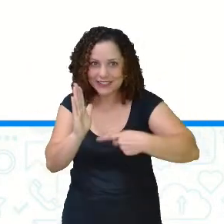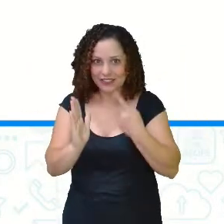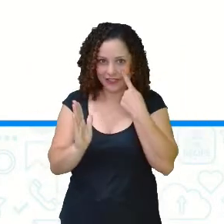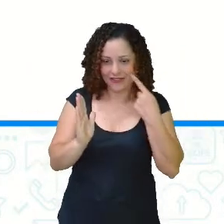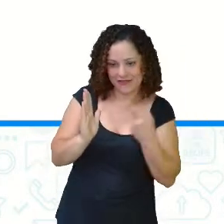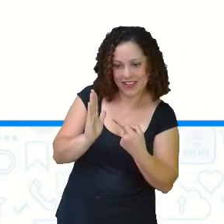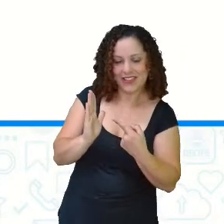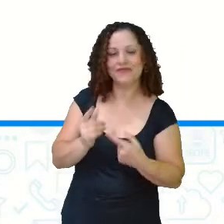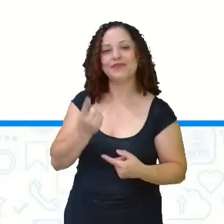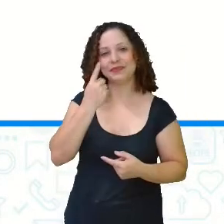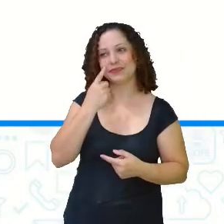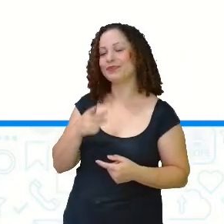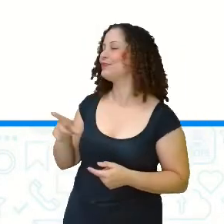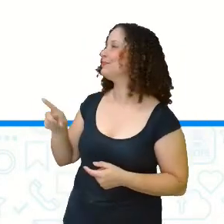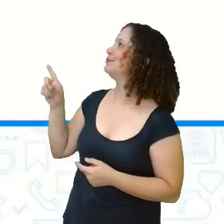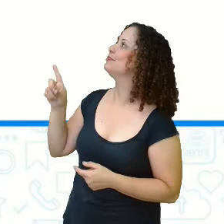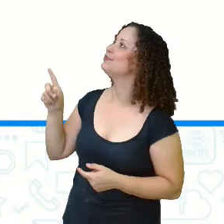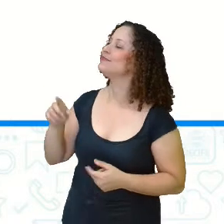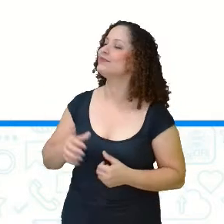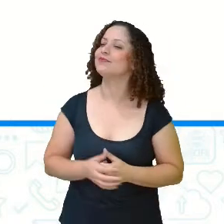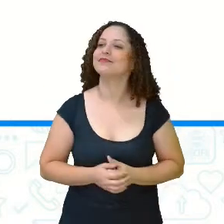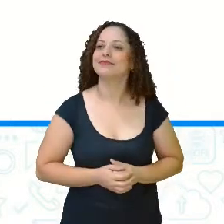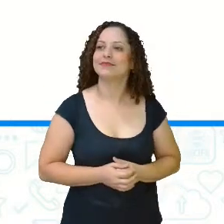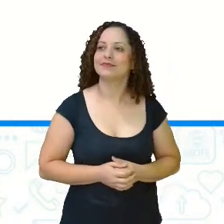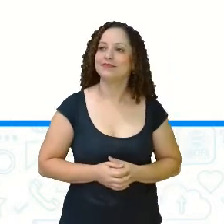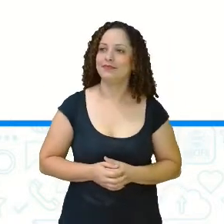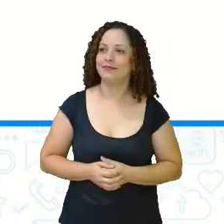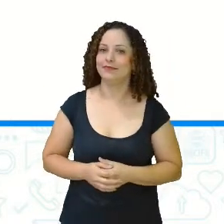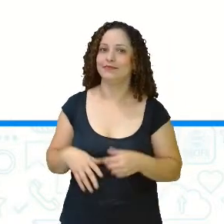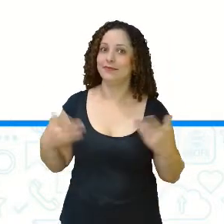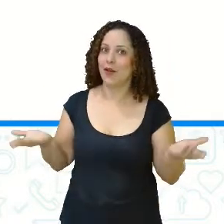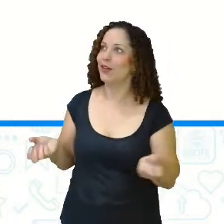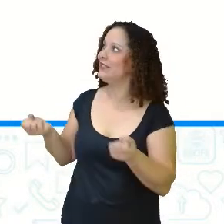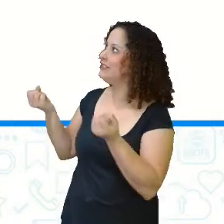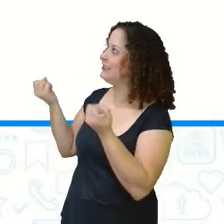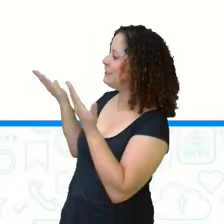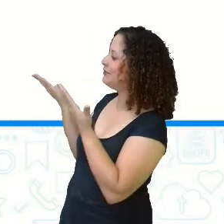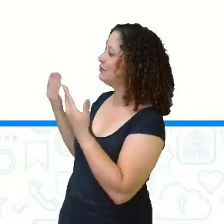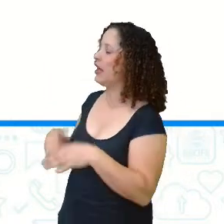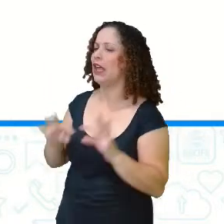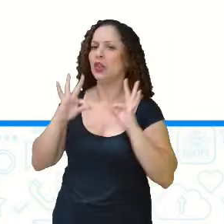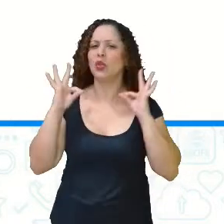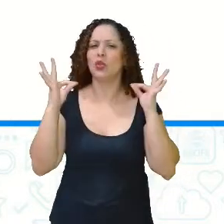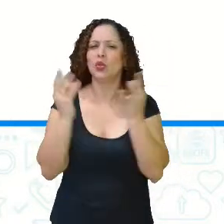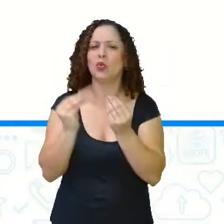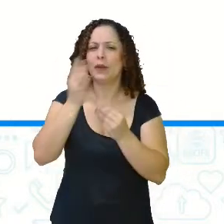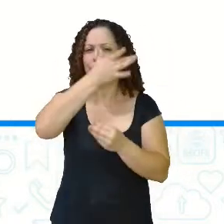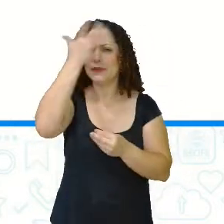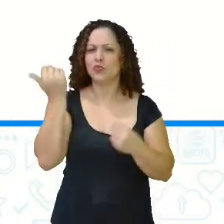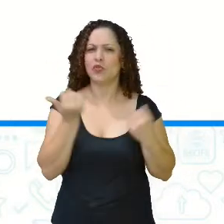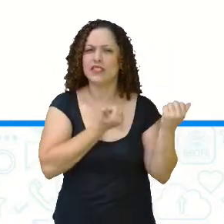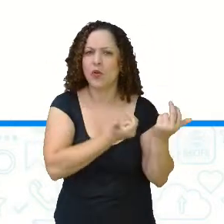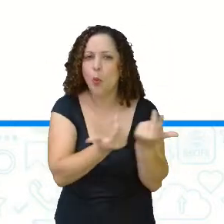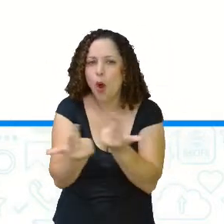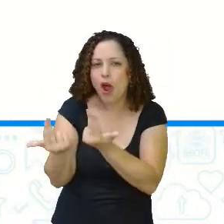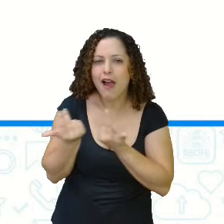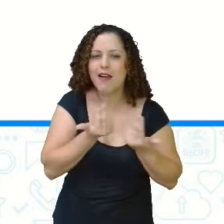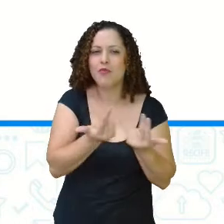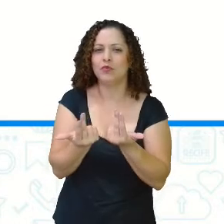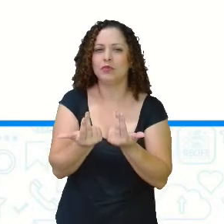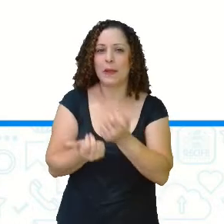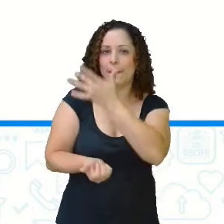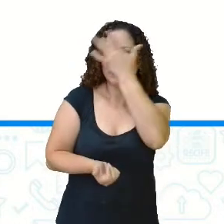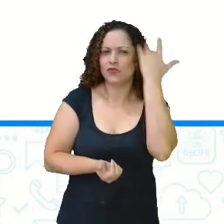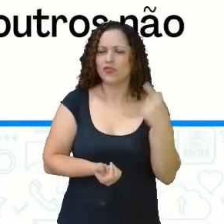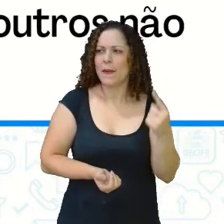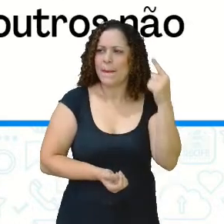Então, escuta aí esse artigo, olha só. Todo mundo é igual. Existem algumas pessoas que acham que uns são